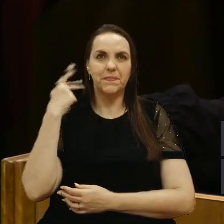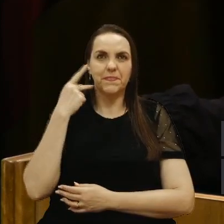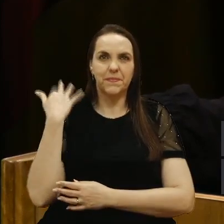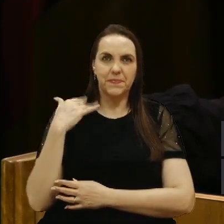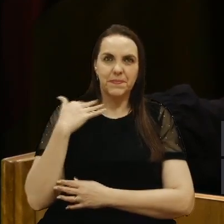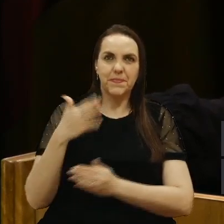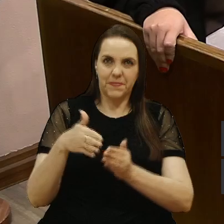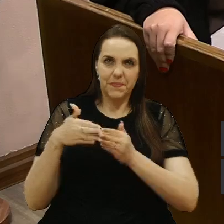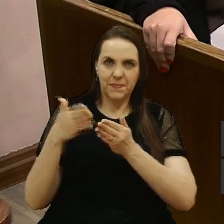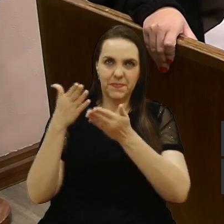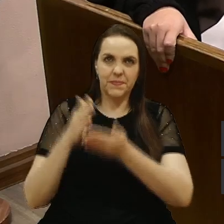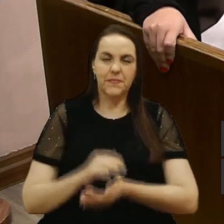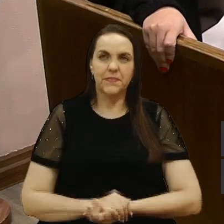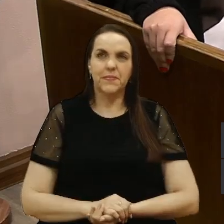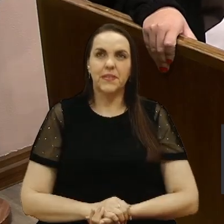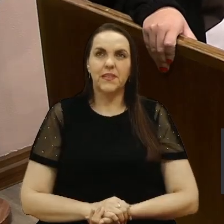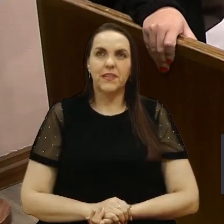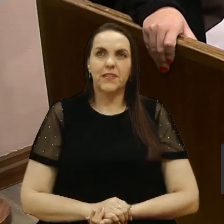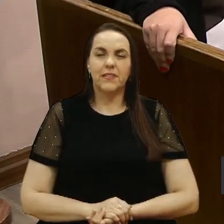parte.